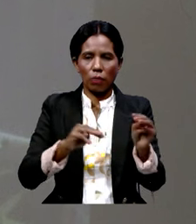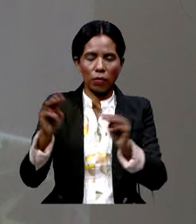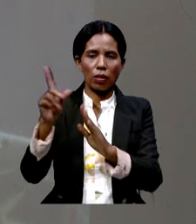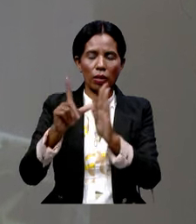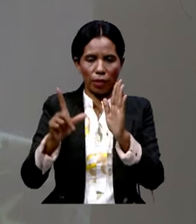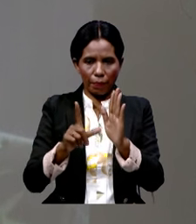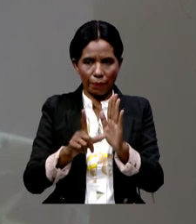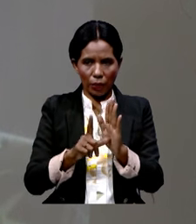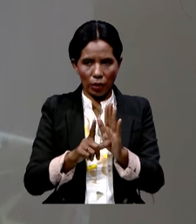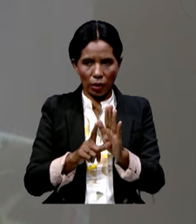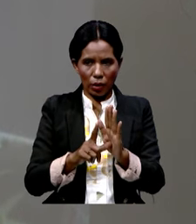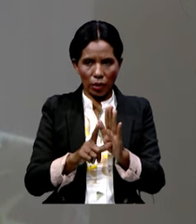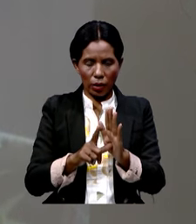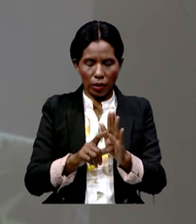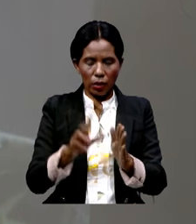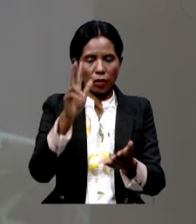os